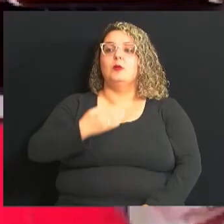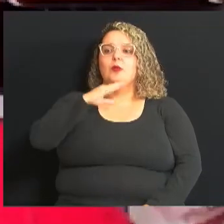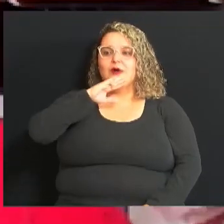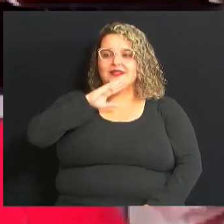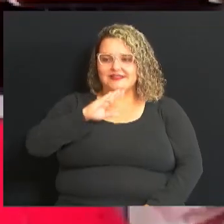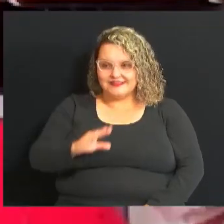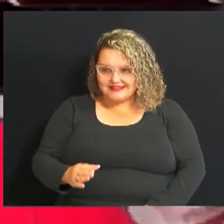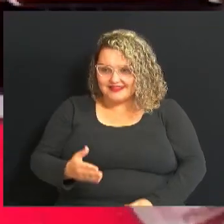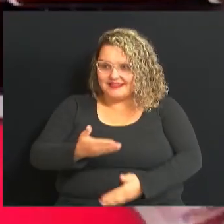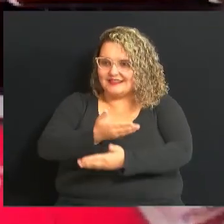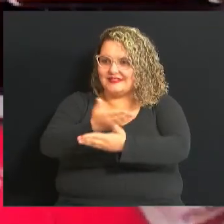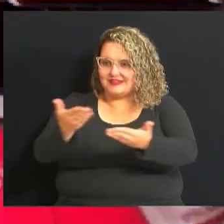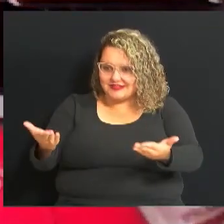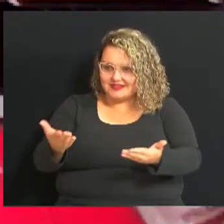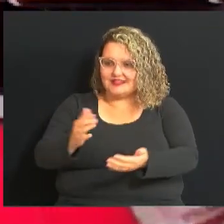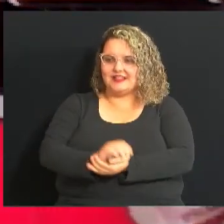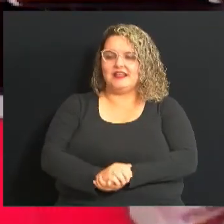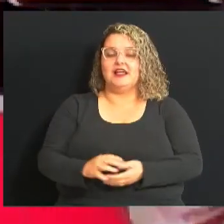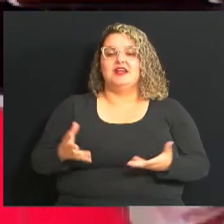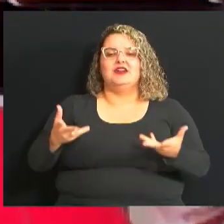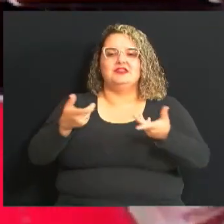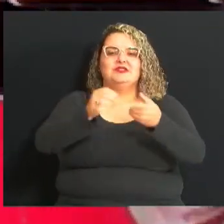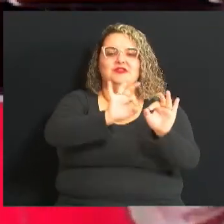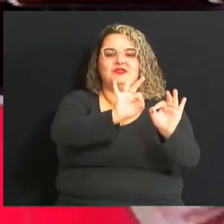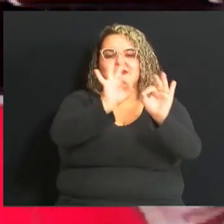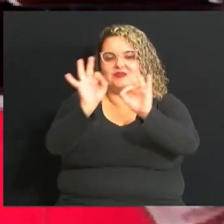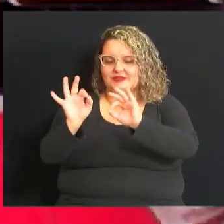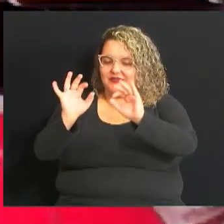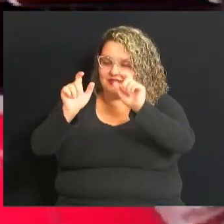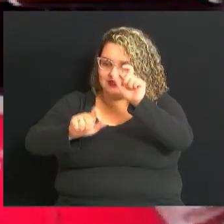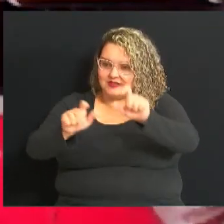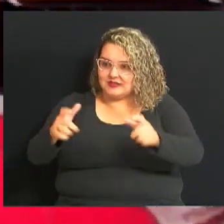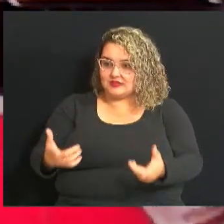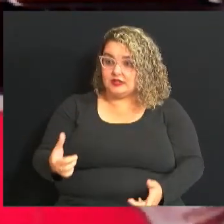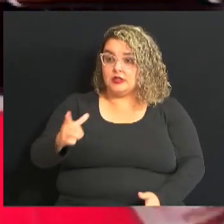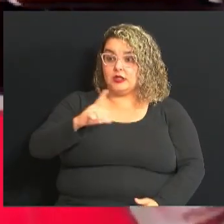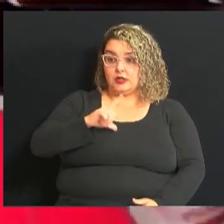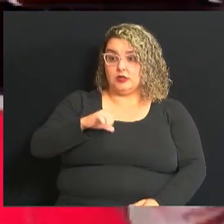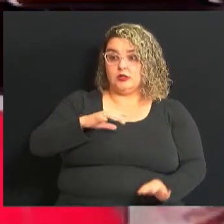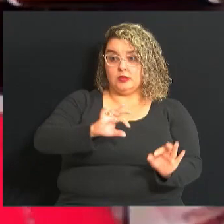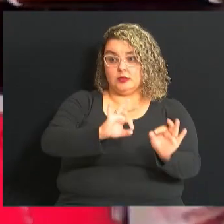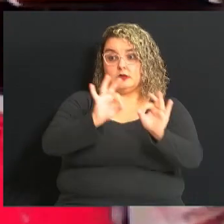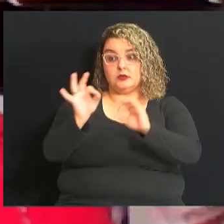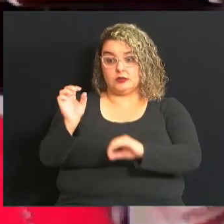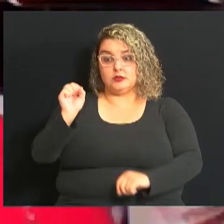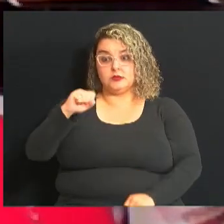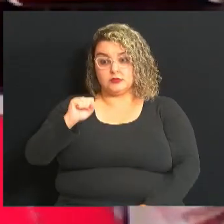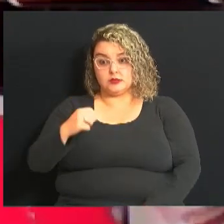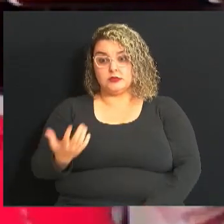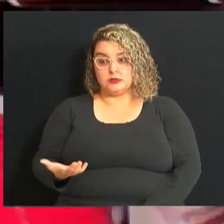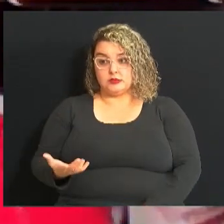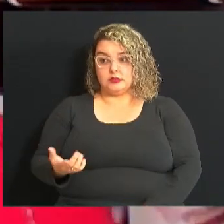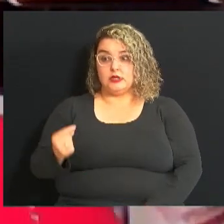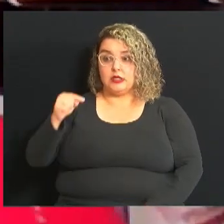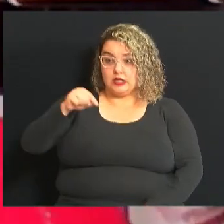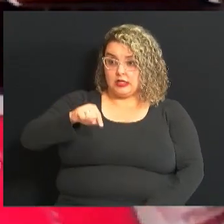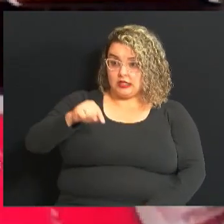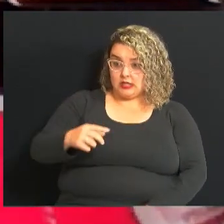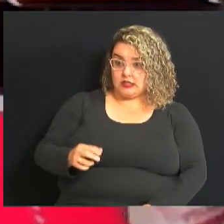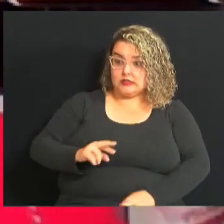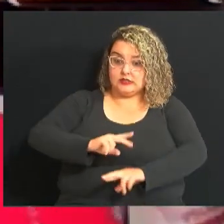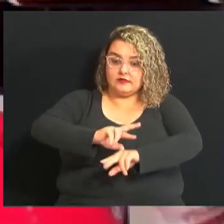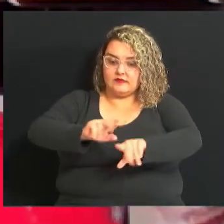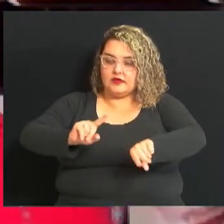a você, boa tarde a todas as pessoas. Eu tenho acompanhado, sim, esses e muitos